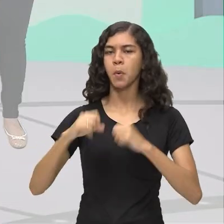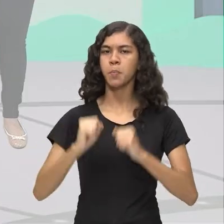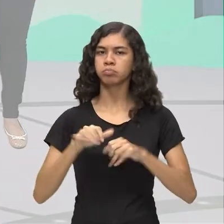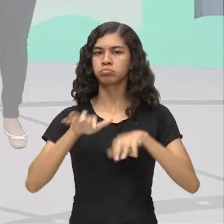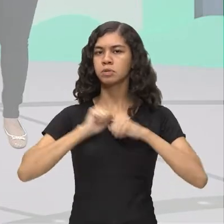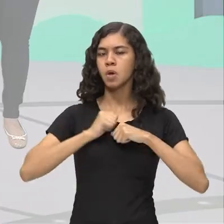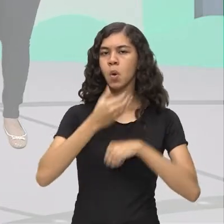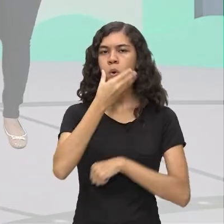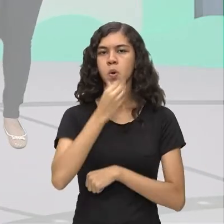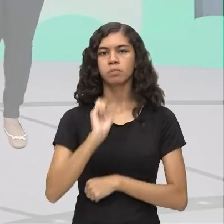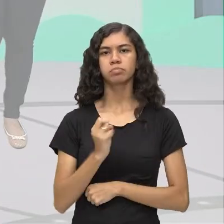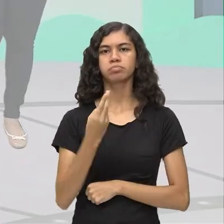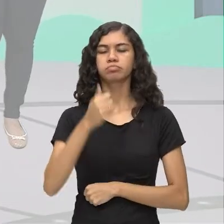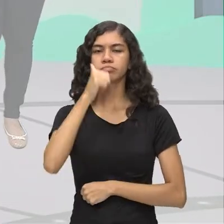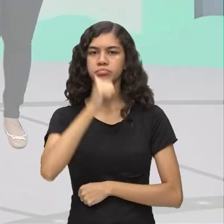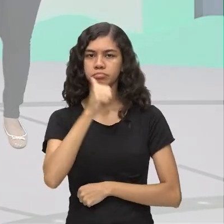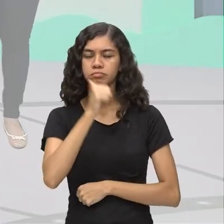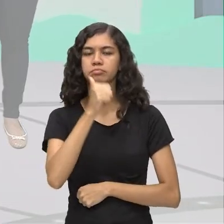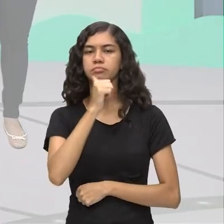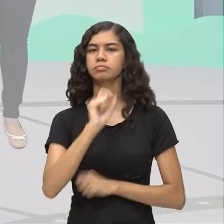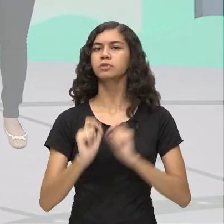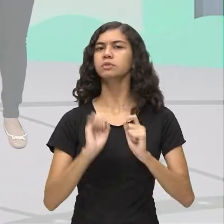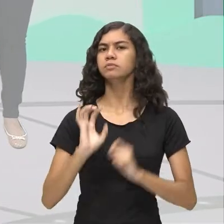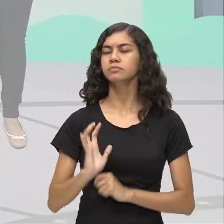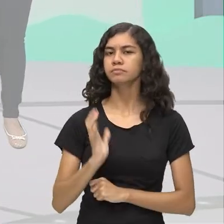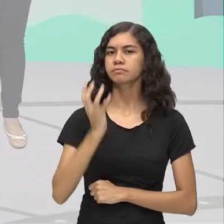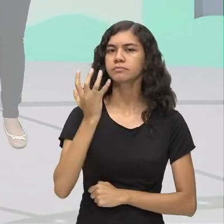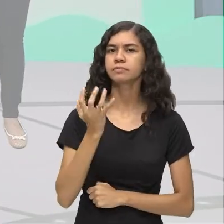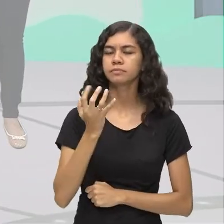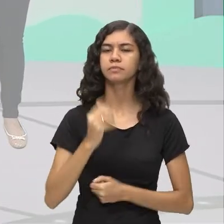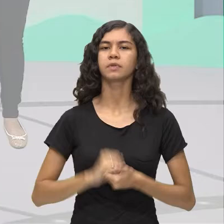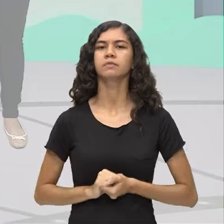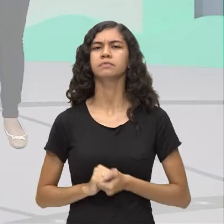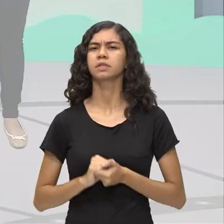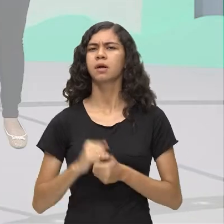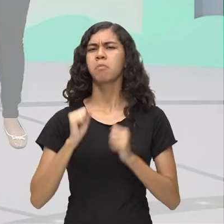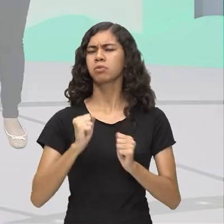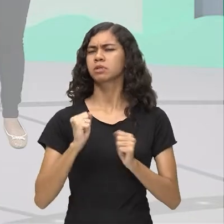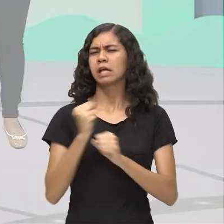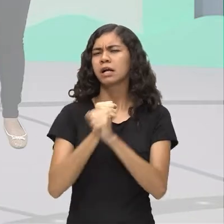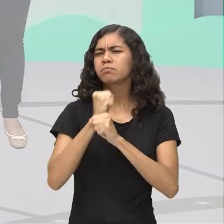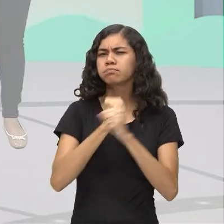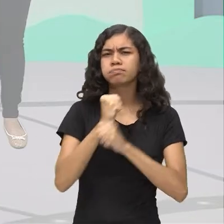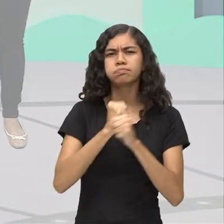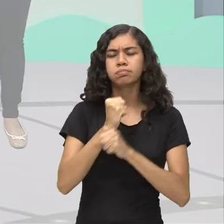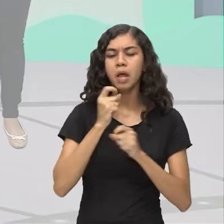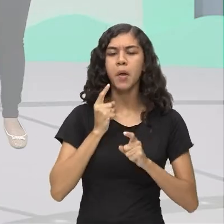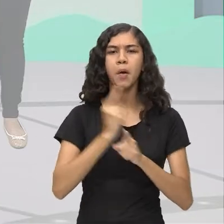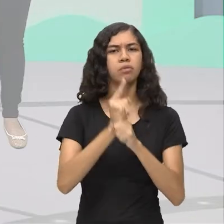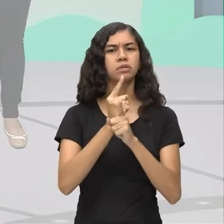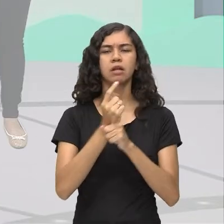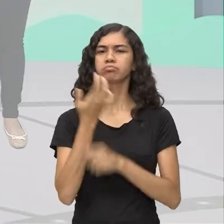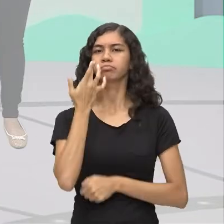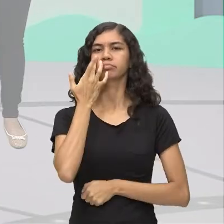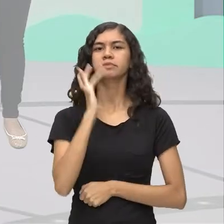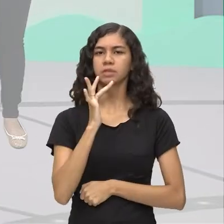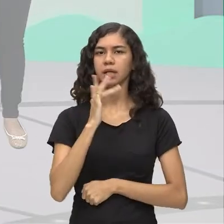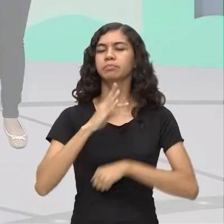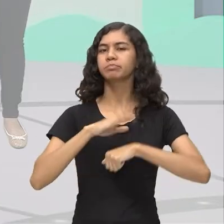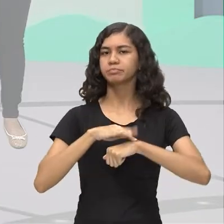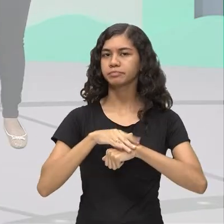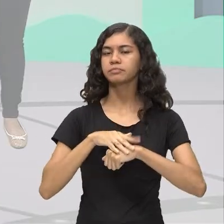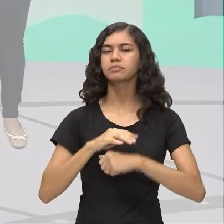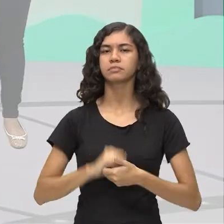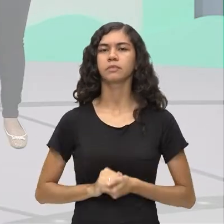mulheres, né? E aí o que pode acontecer é que a pessoa vai levar anos para descobrir se ela tem essa doença, né? Inicialmente ela